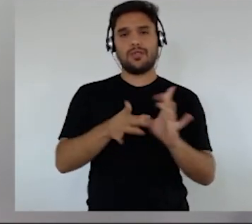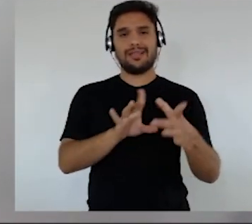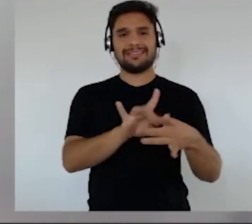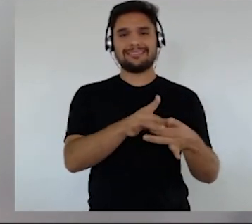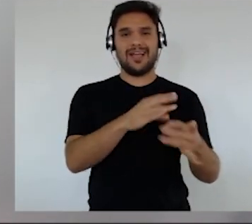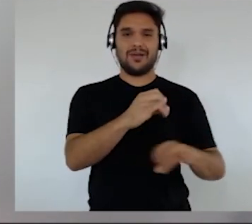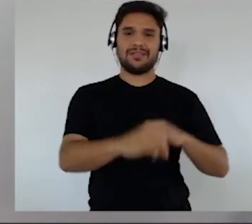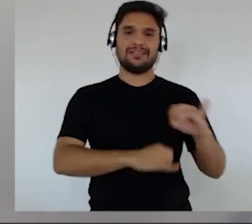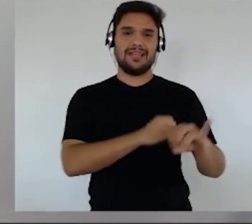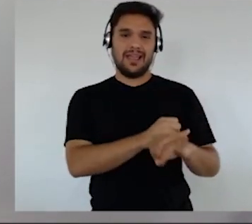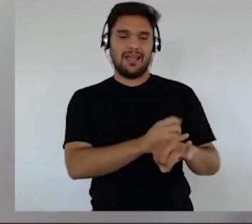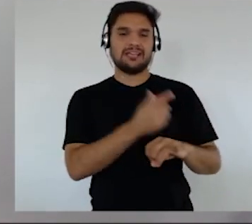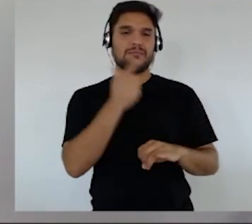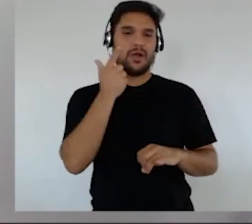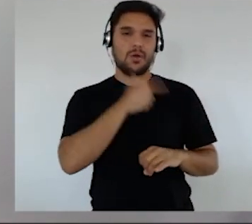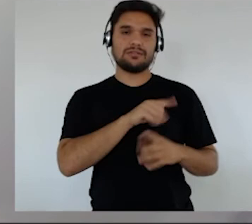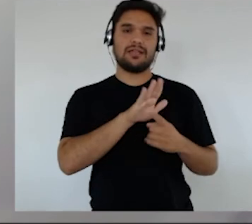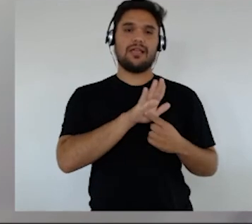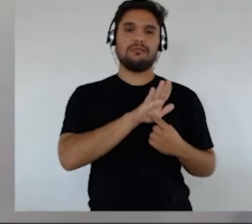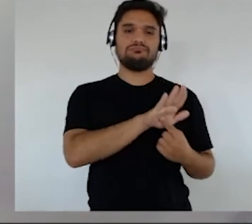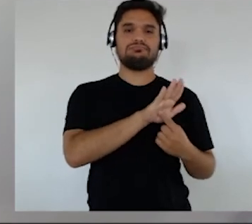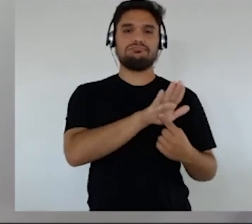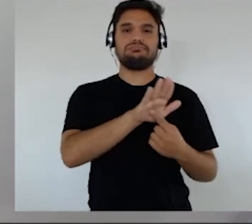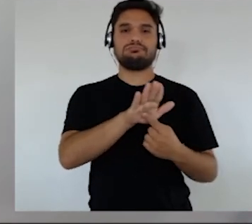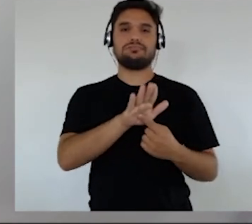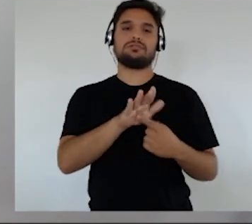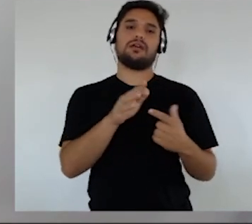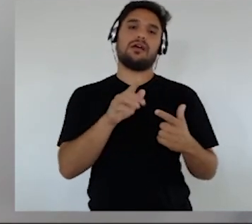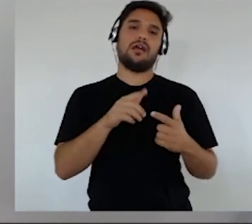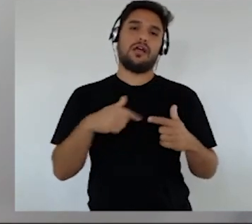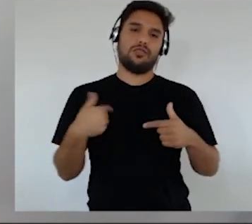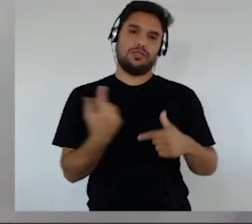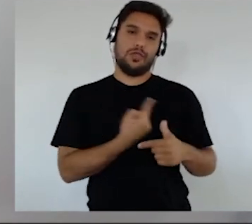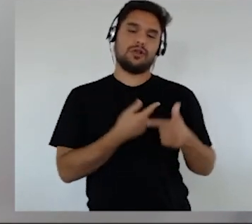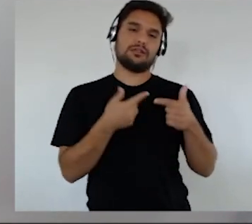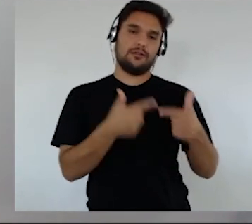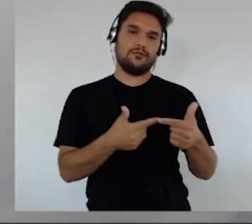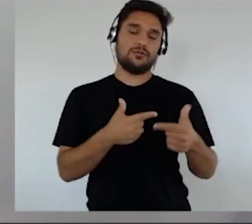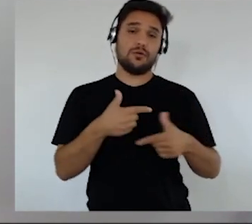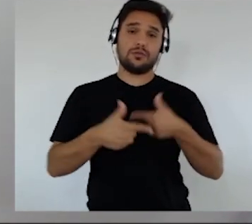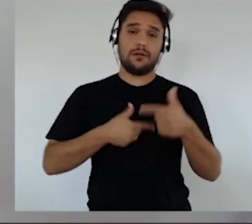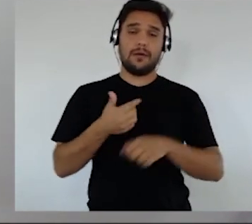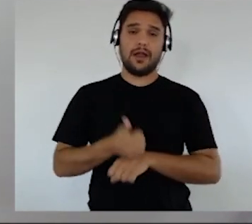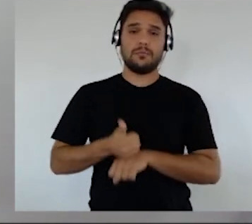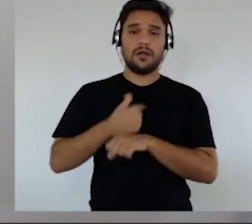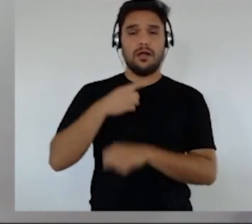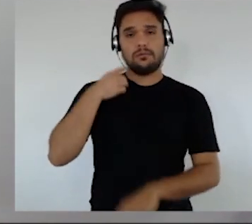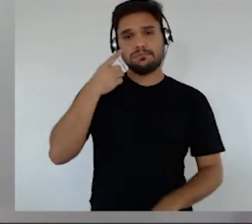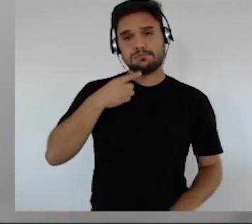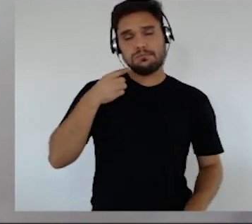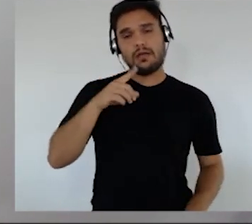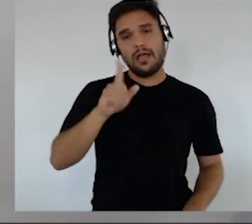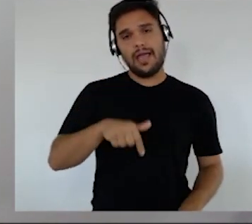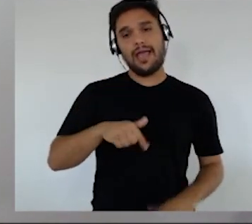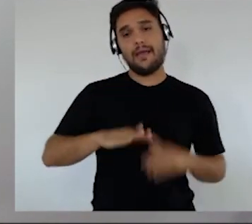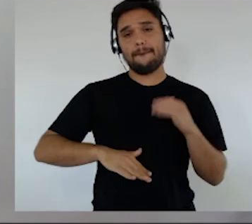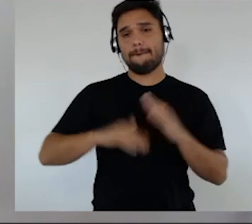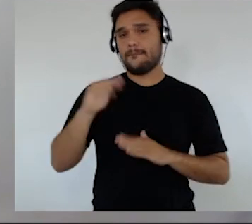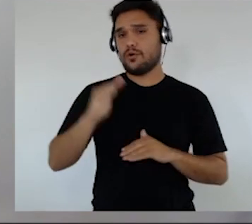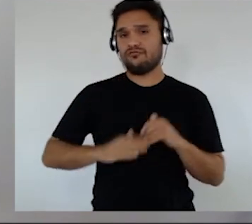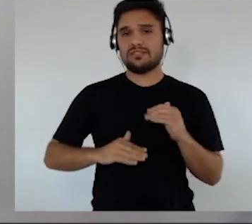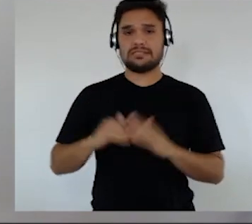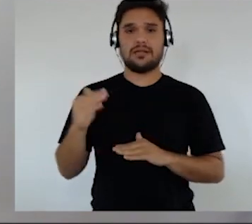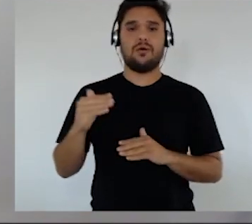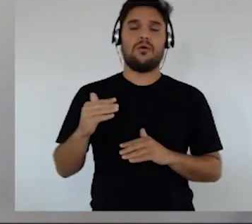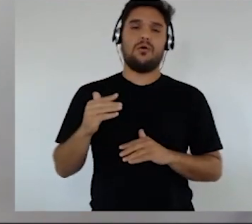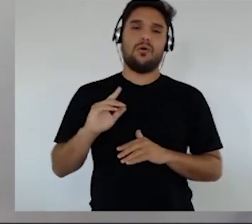gente estar constantemente visibilizando as nossas lutas, né? O exercício da advocacia também é um exercício de uma profissão em que